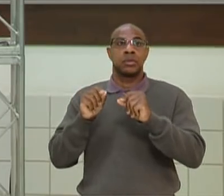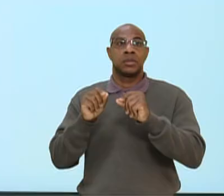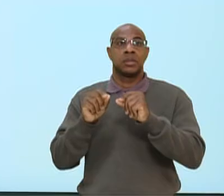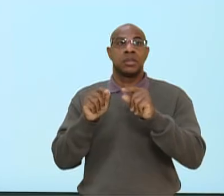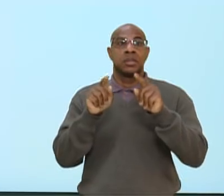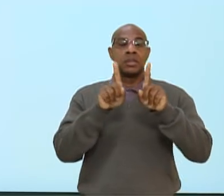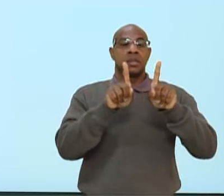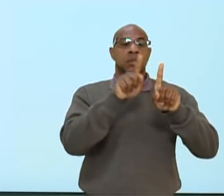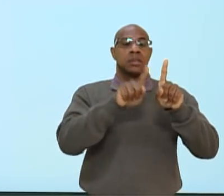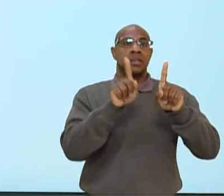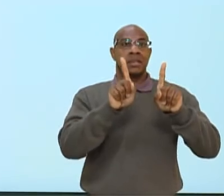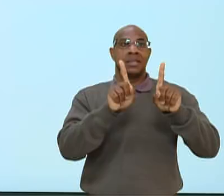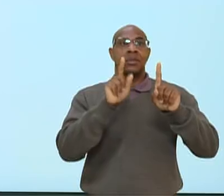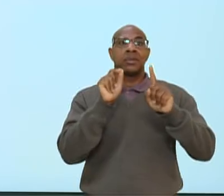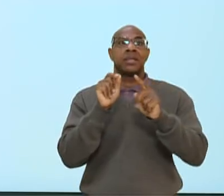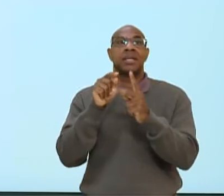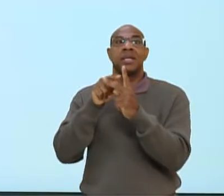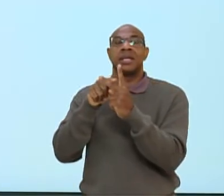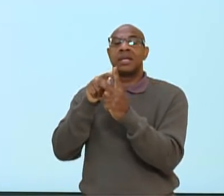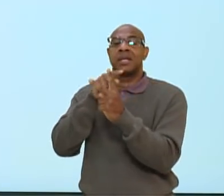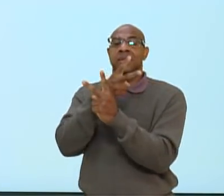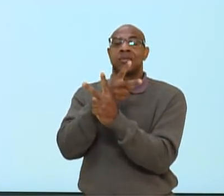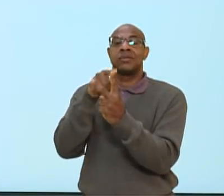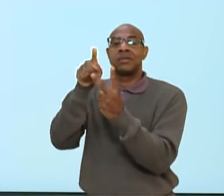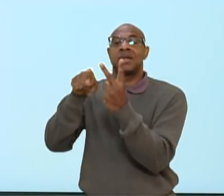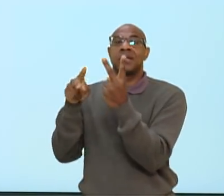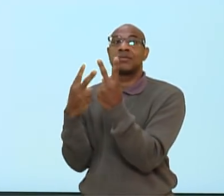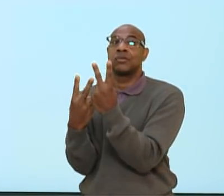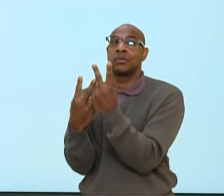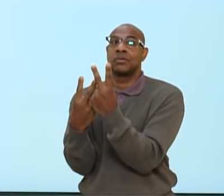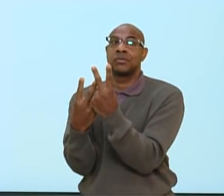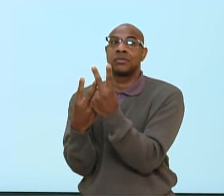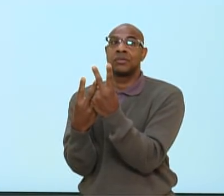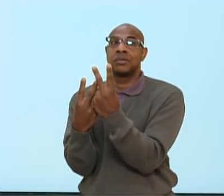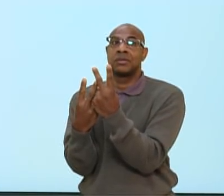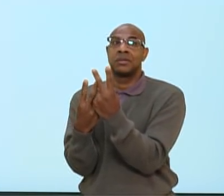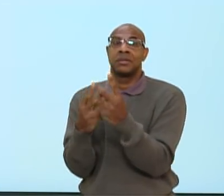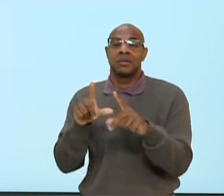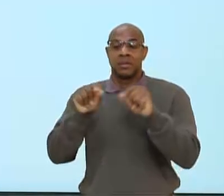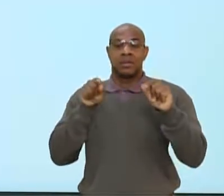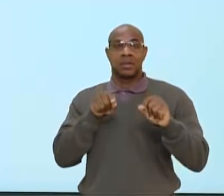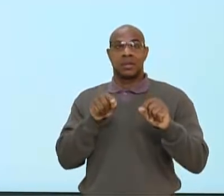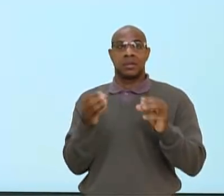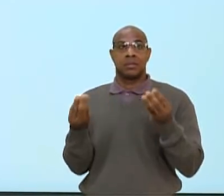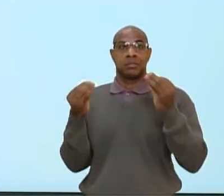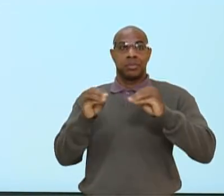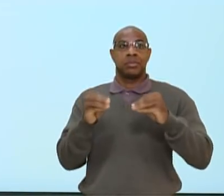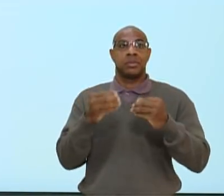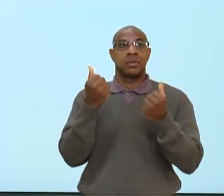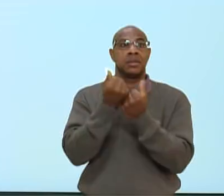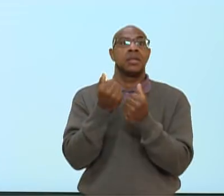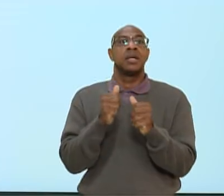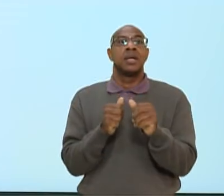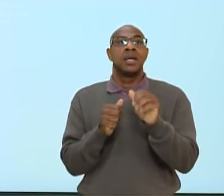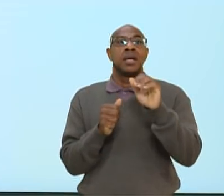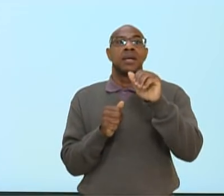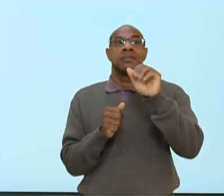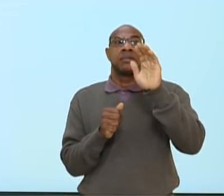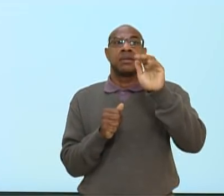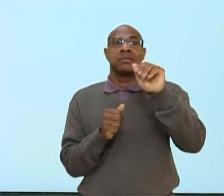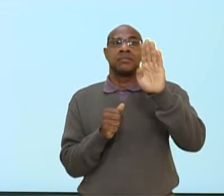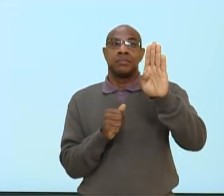de Z, que é 2 raiz de 2. Então, nós colocamos aqui o nosso valor de A, de B, que é